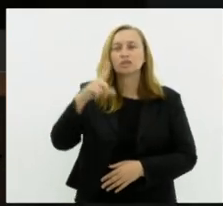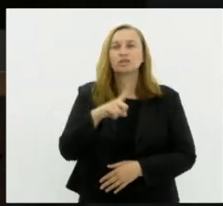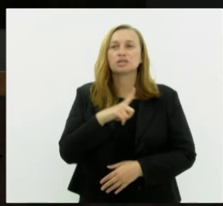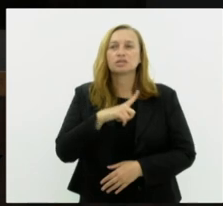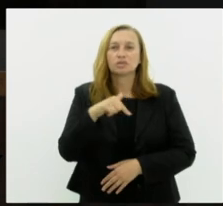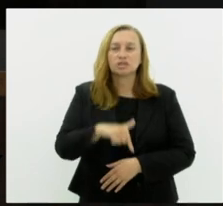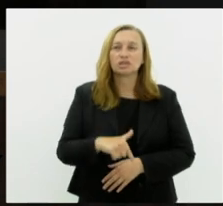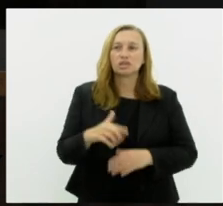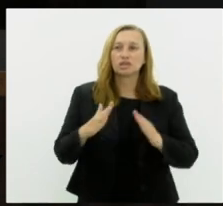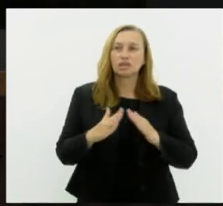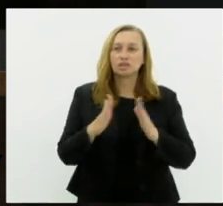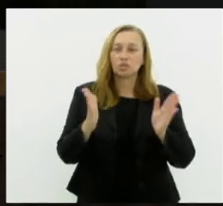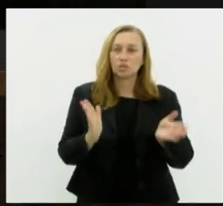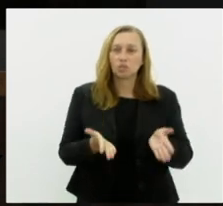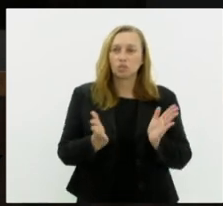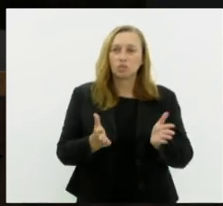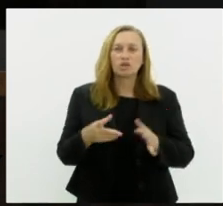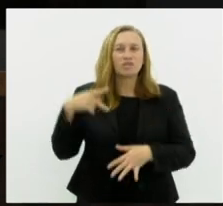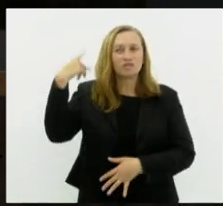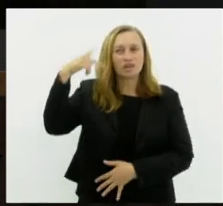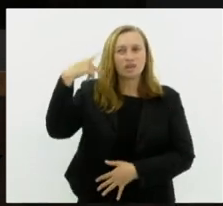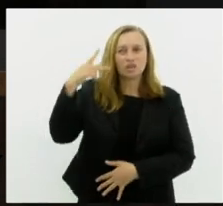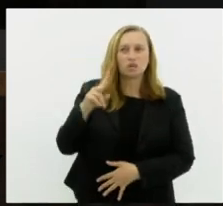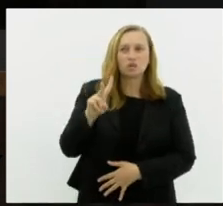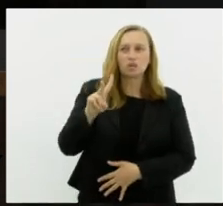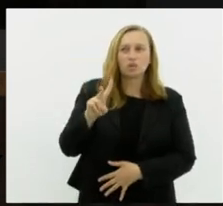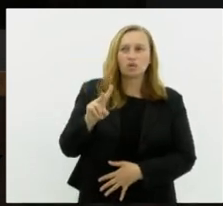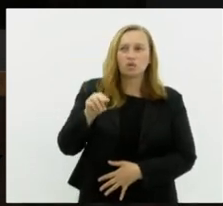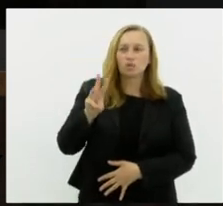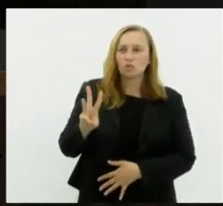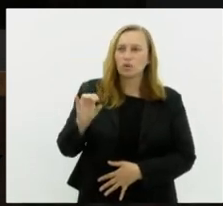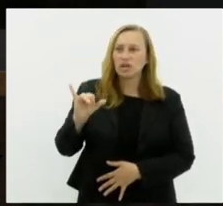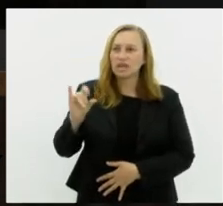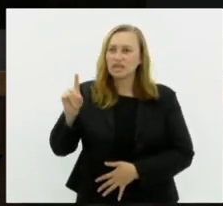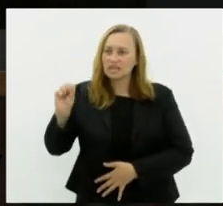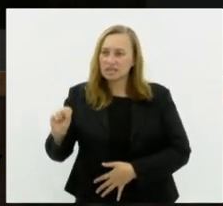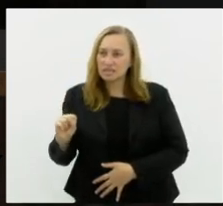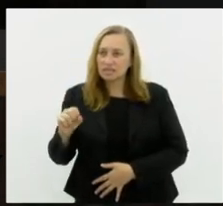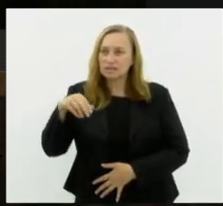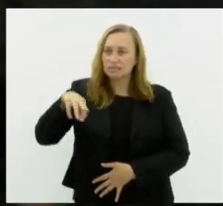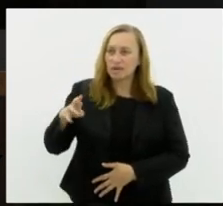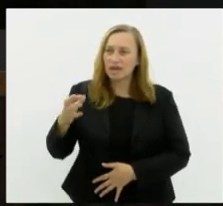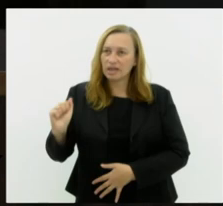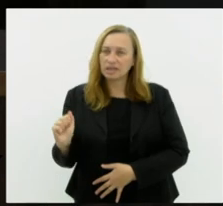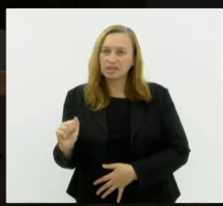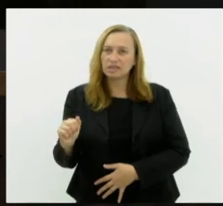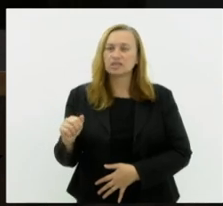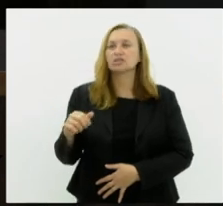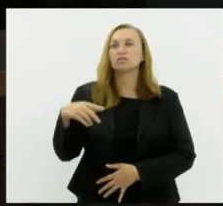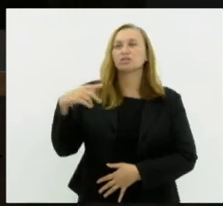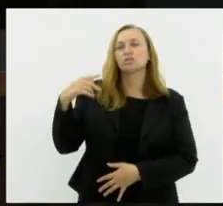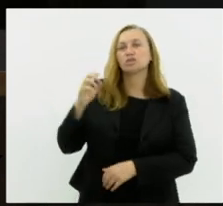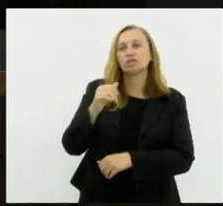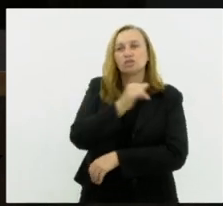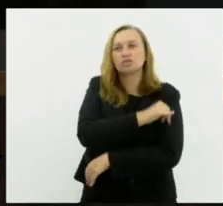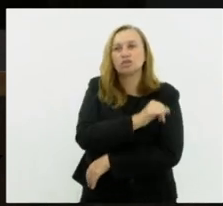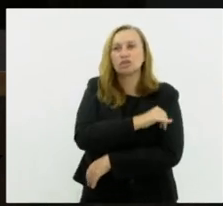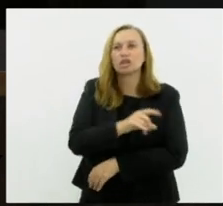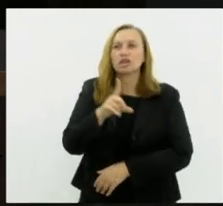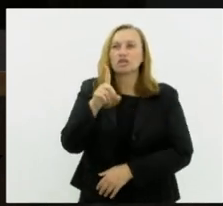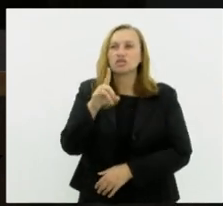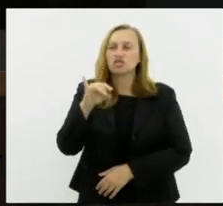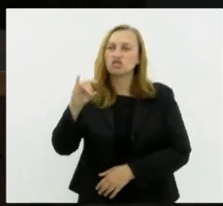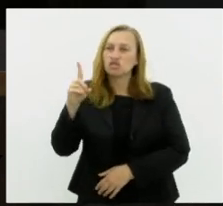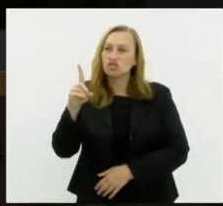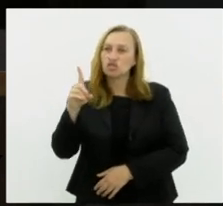na casa hoje. O vereador Ulisses Marins, vereador do Rio de Janeiro, o vereador Diogo Jacaré,